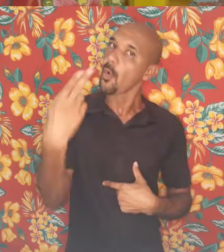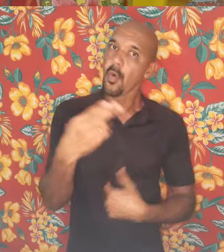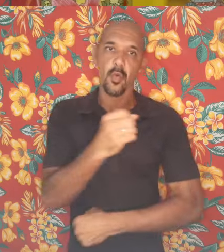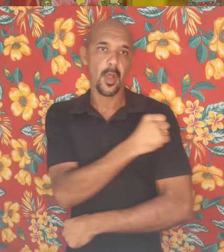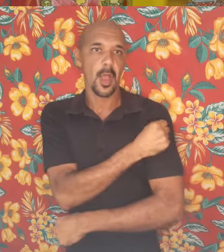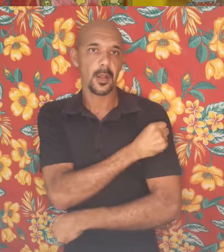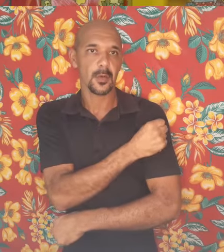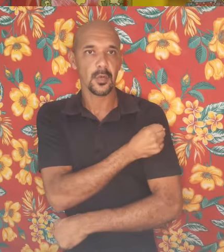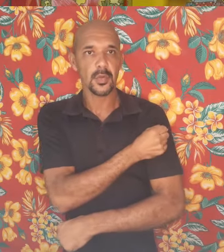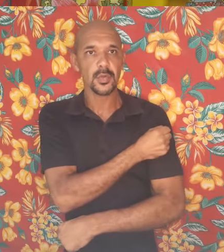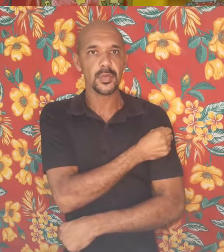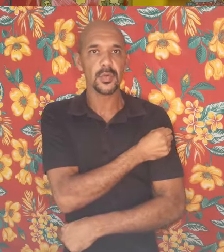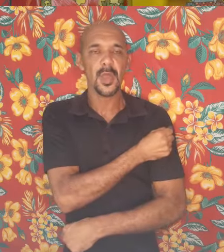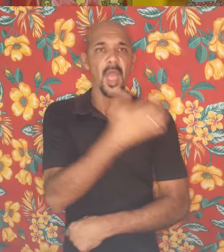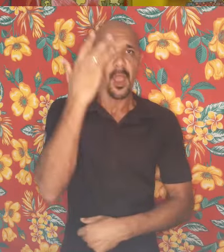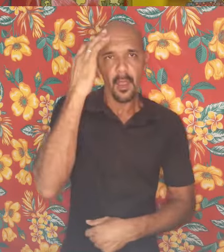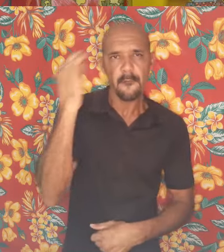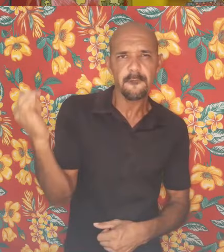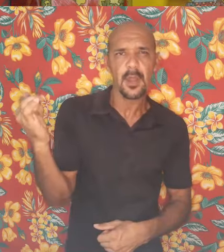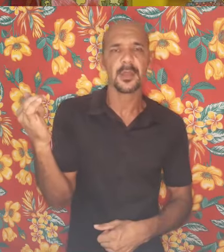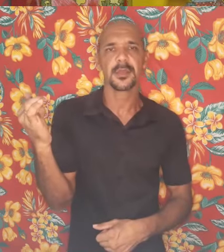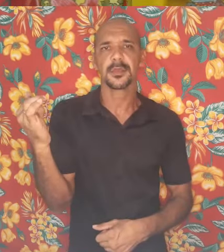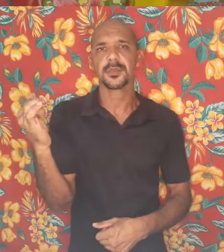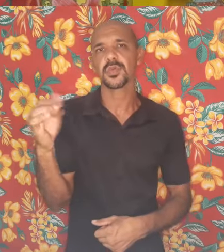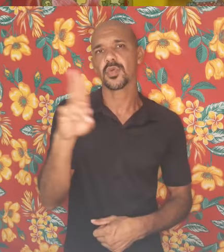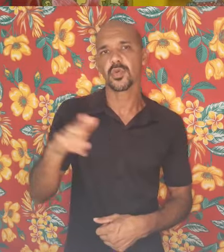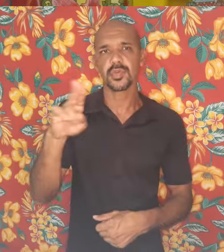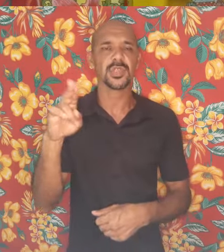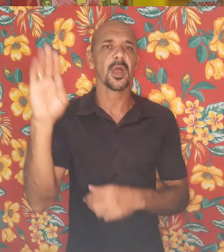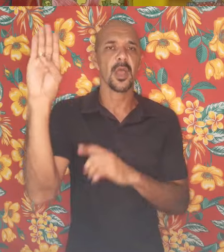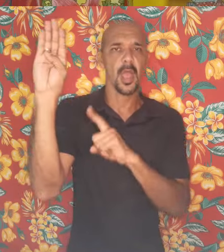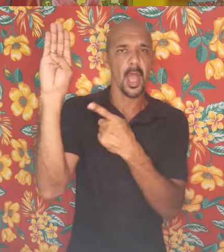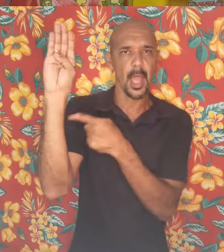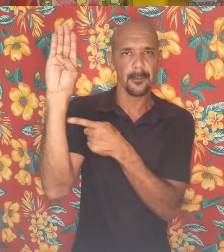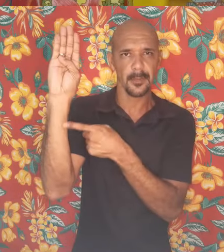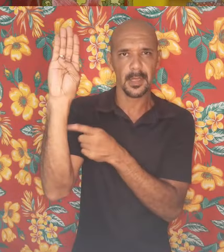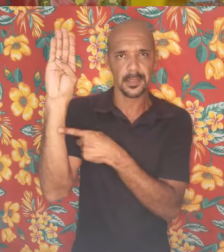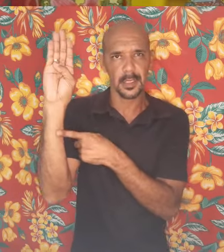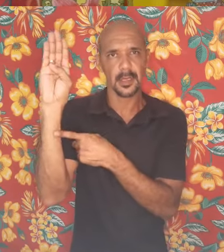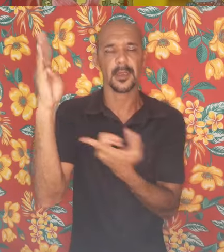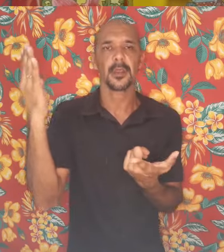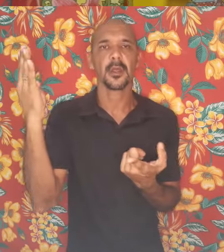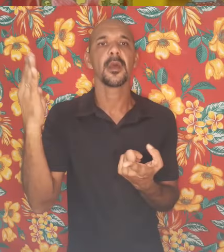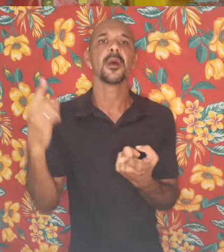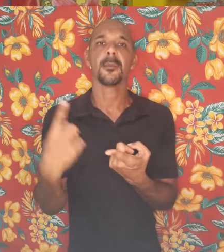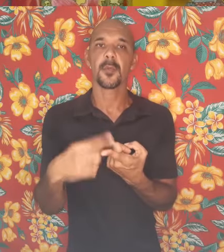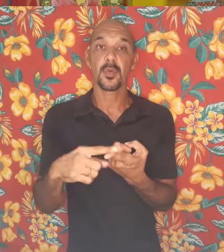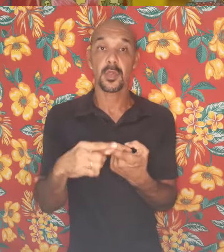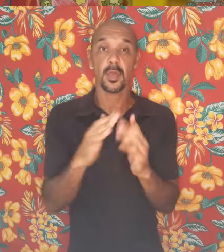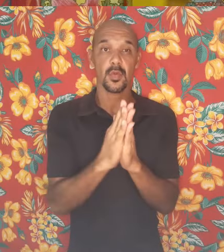mais simples você trabalhar com o isopor do que com a madeira, como os bonecos de mamulengo são tradicionalmente